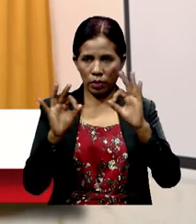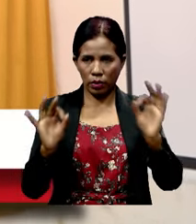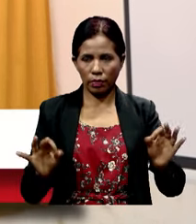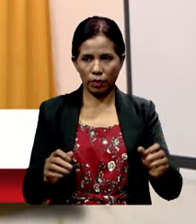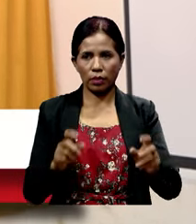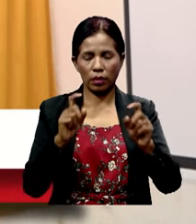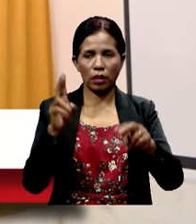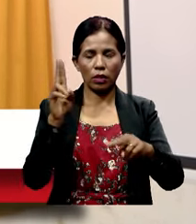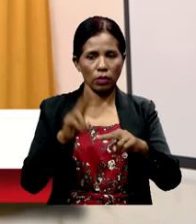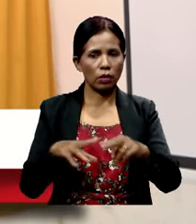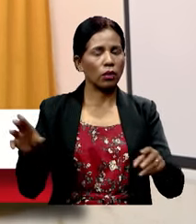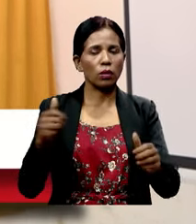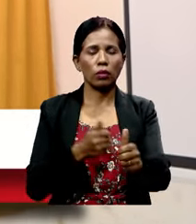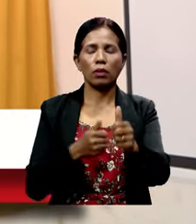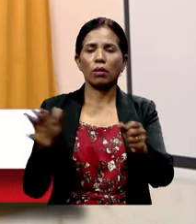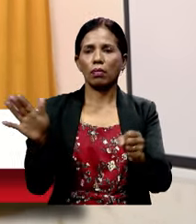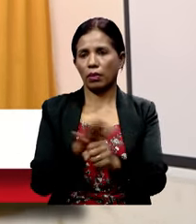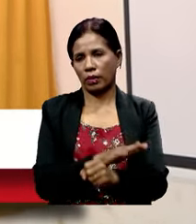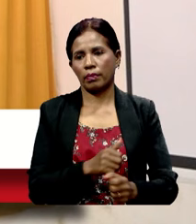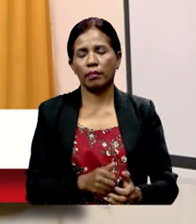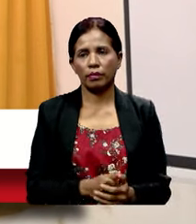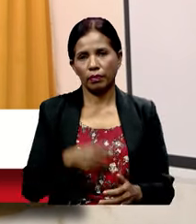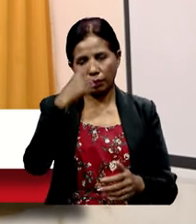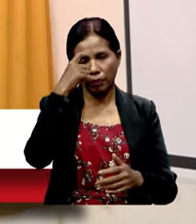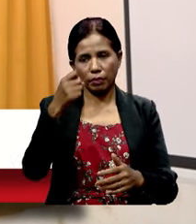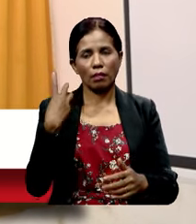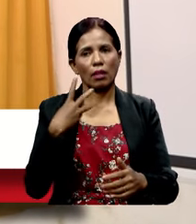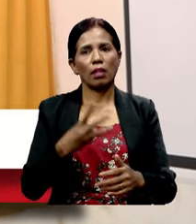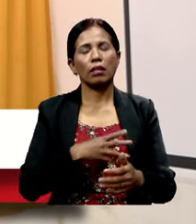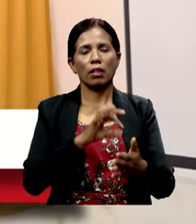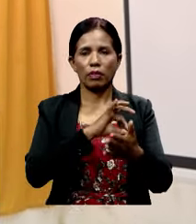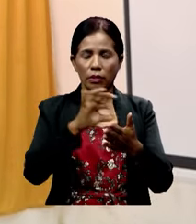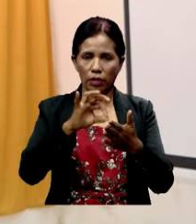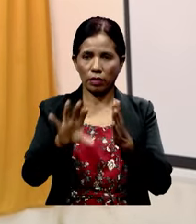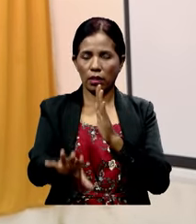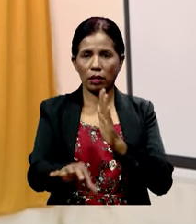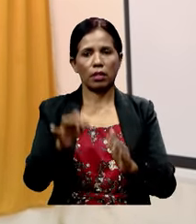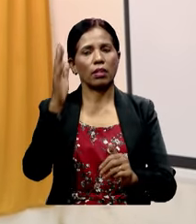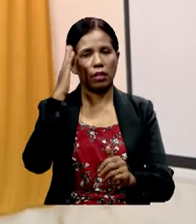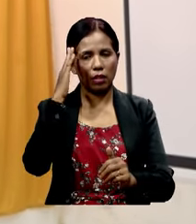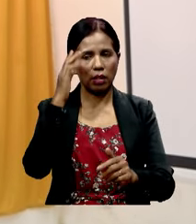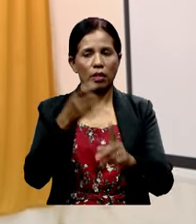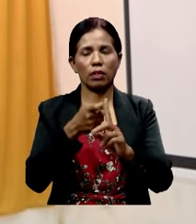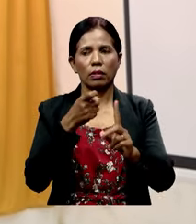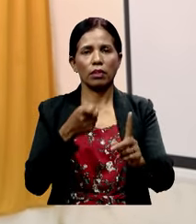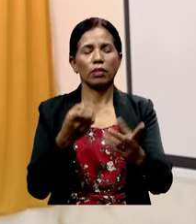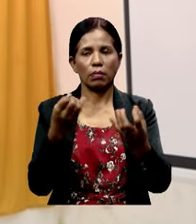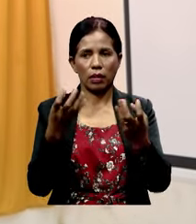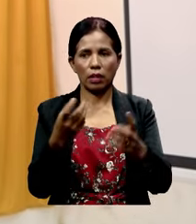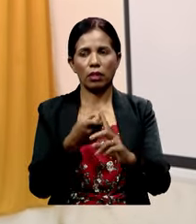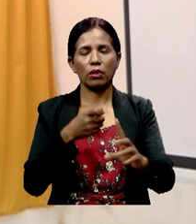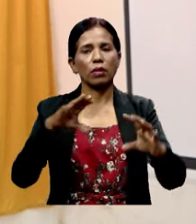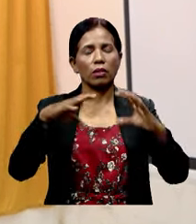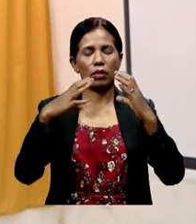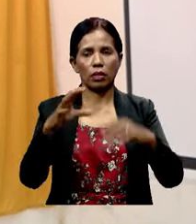tuir completo. Também itaninia formação, né? Reta reconhecimento, macas, o si